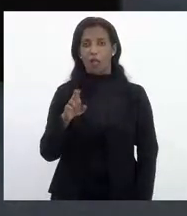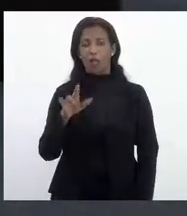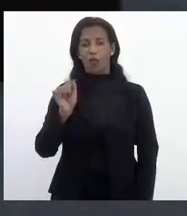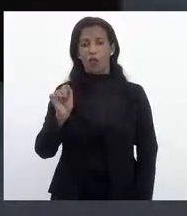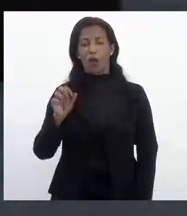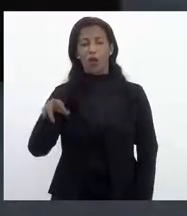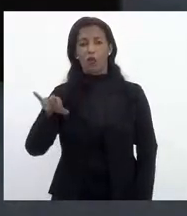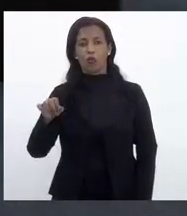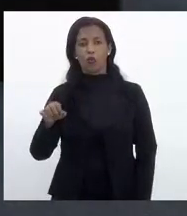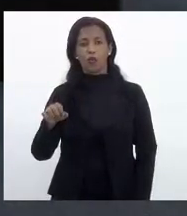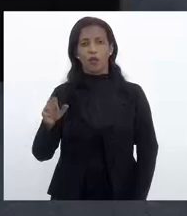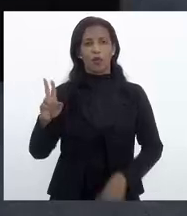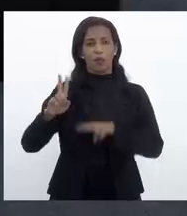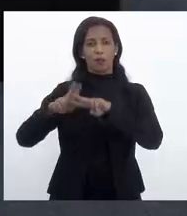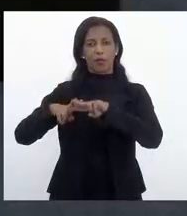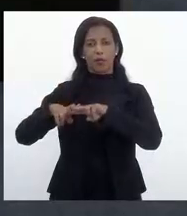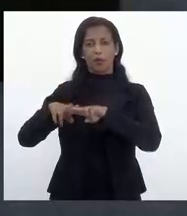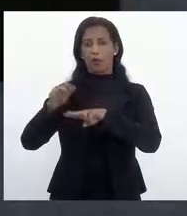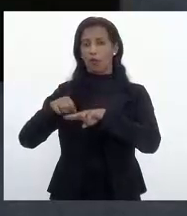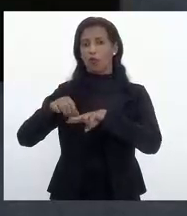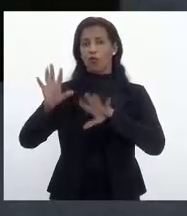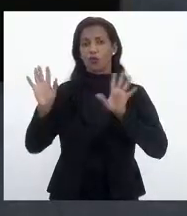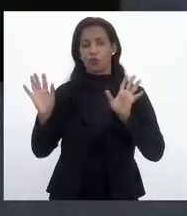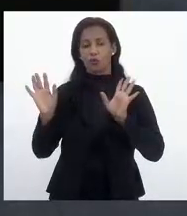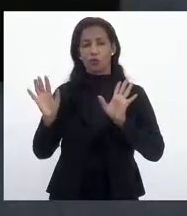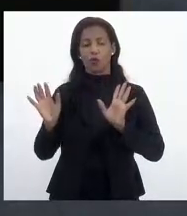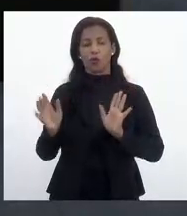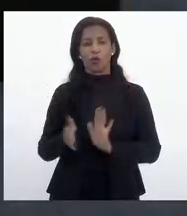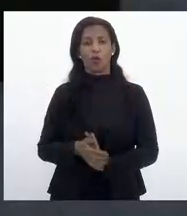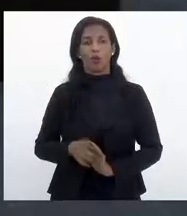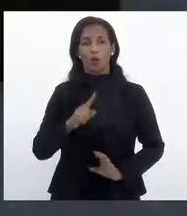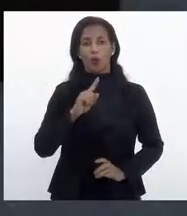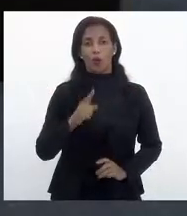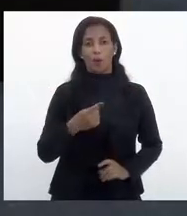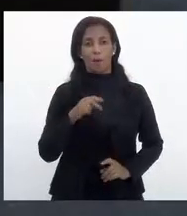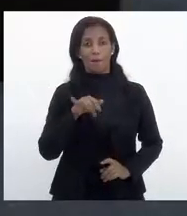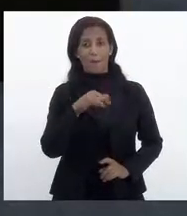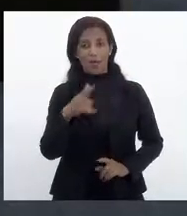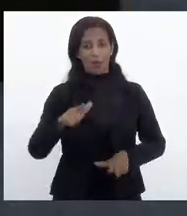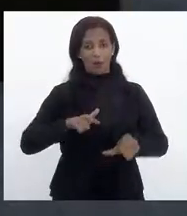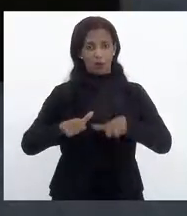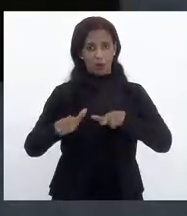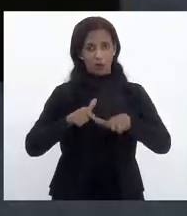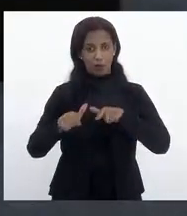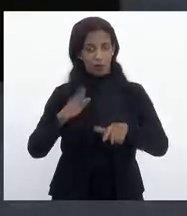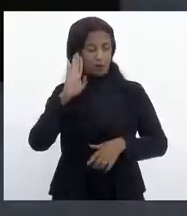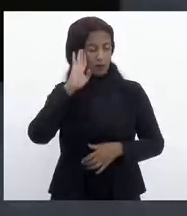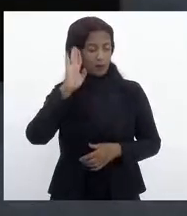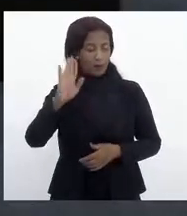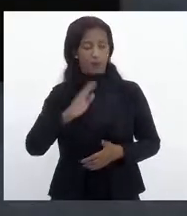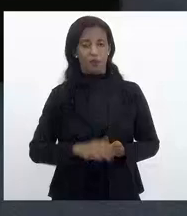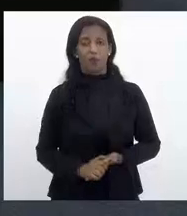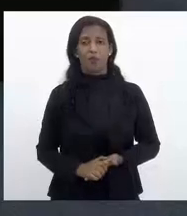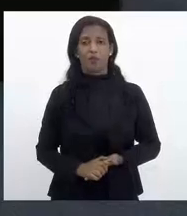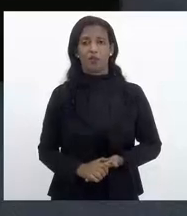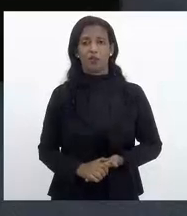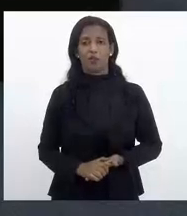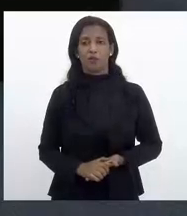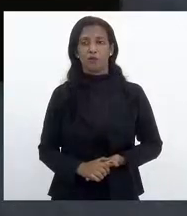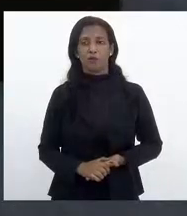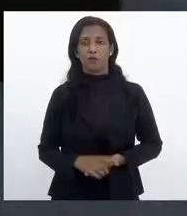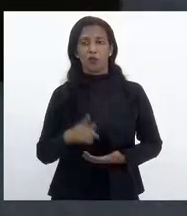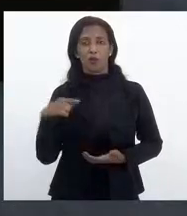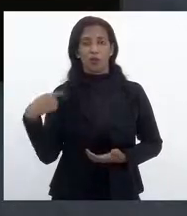solto ninguém toca nele causam prejuízo de um bilhão e nós ficamos servidores ativos e principalmente os inativos